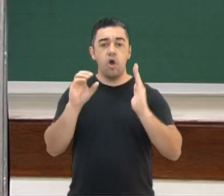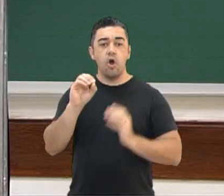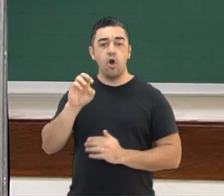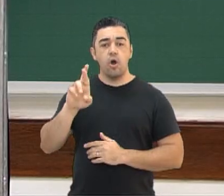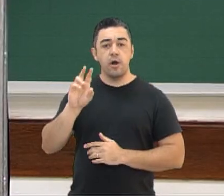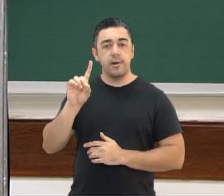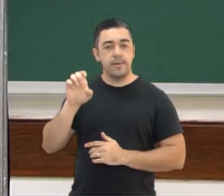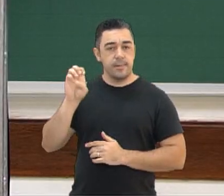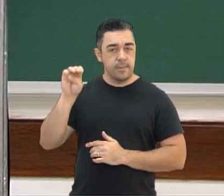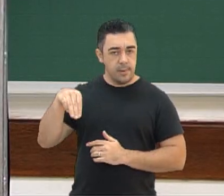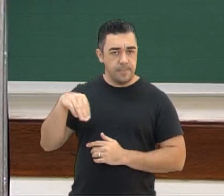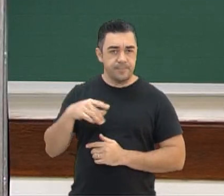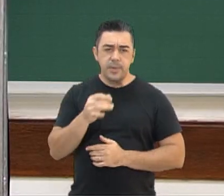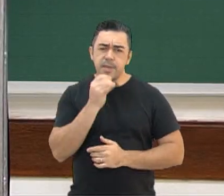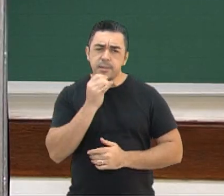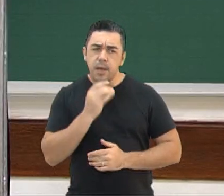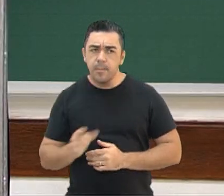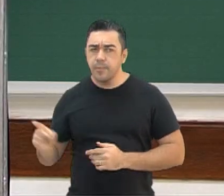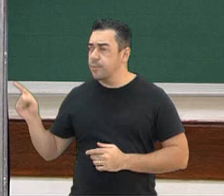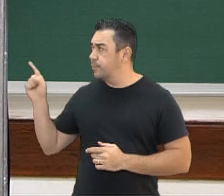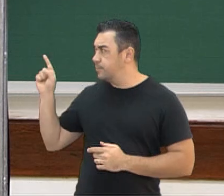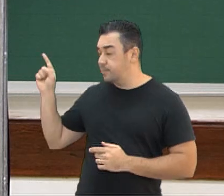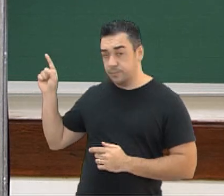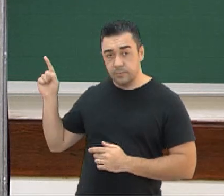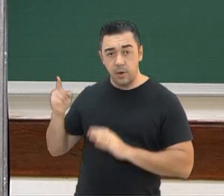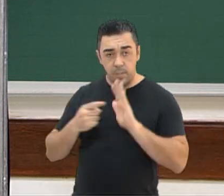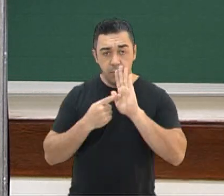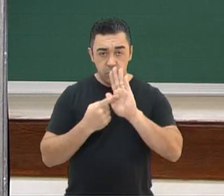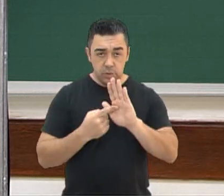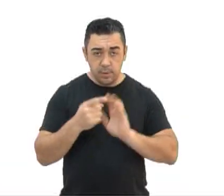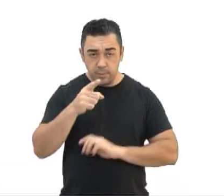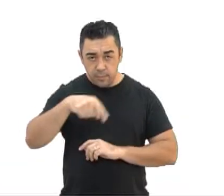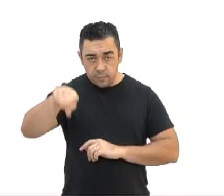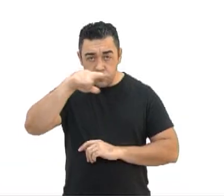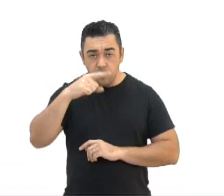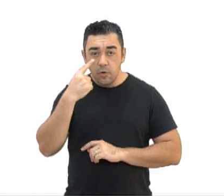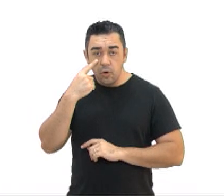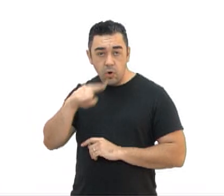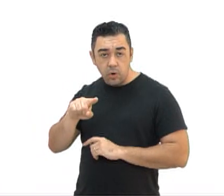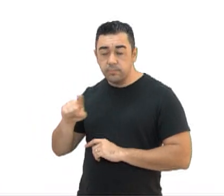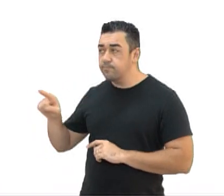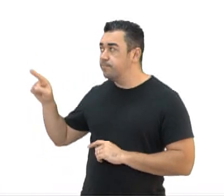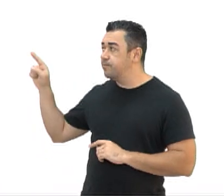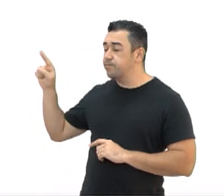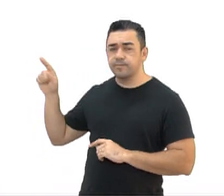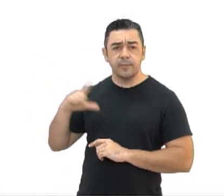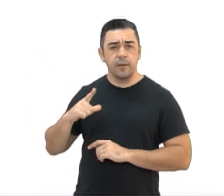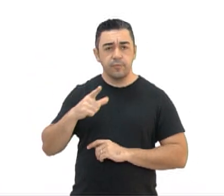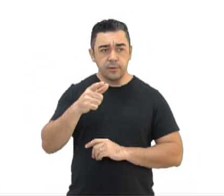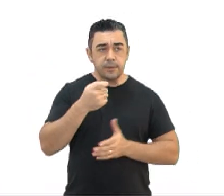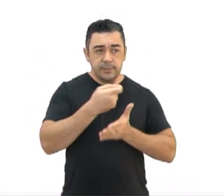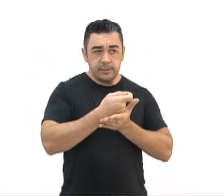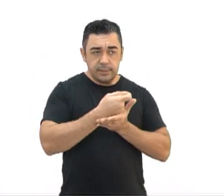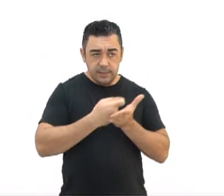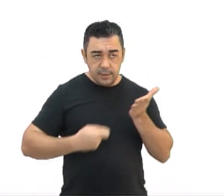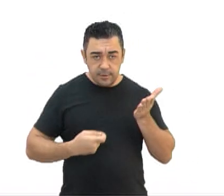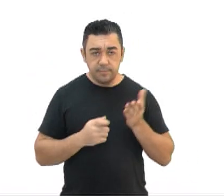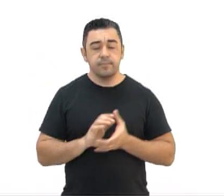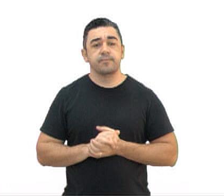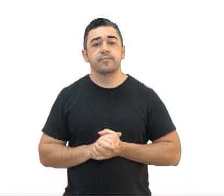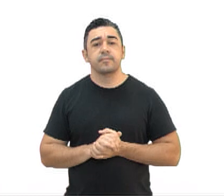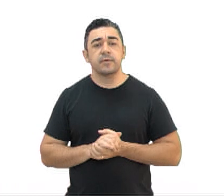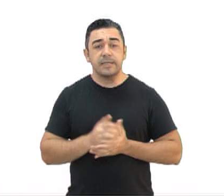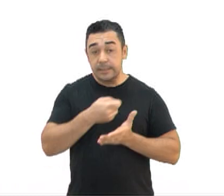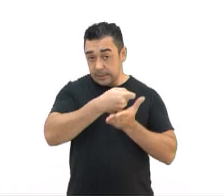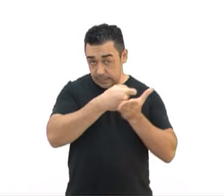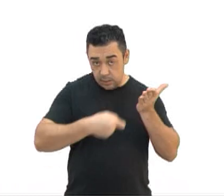Um exemplo aqui para vocês que a professora fez, tá bom? Então, observem lá. Escreva, a professora vai explicar para vocês